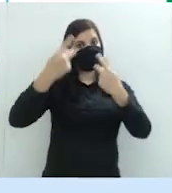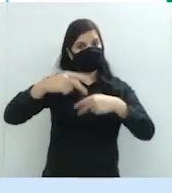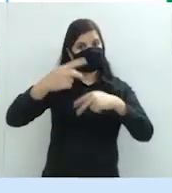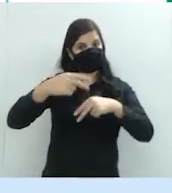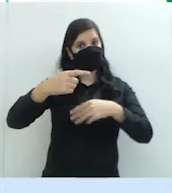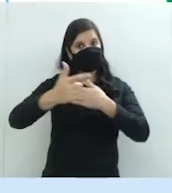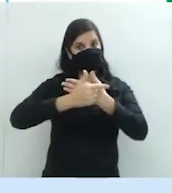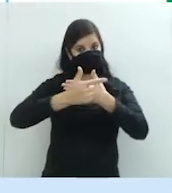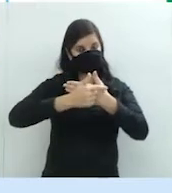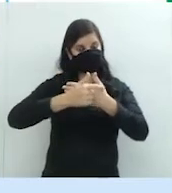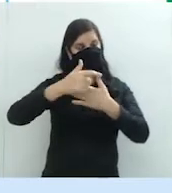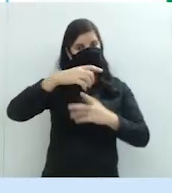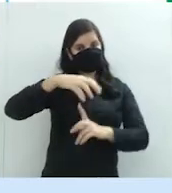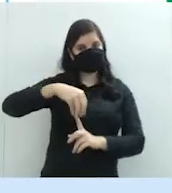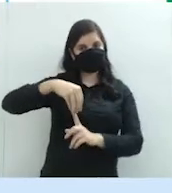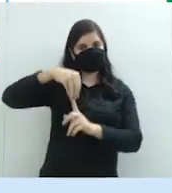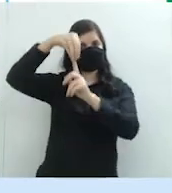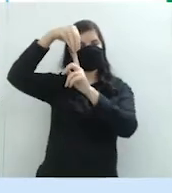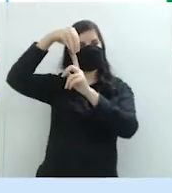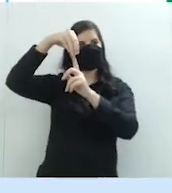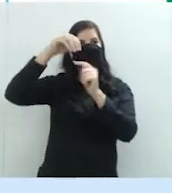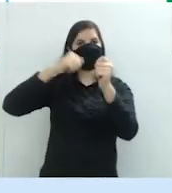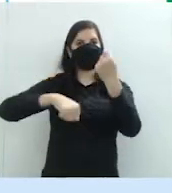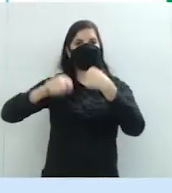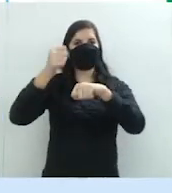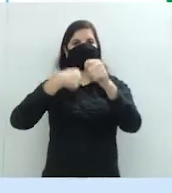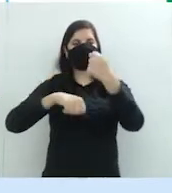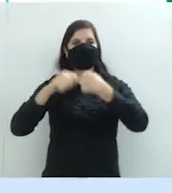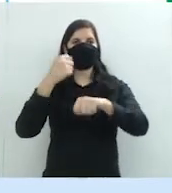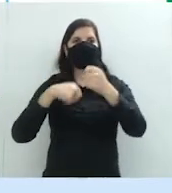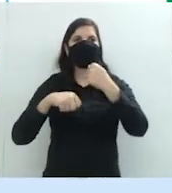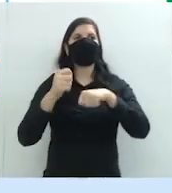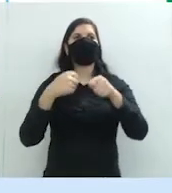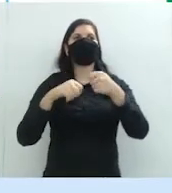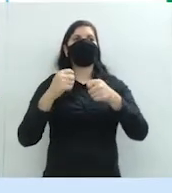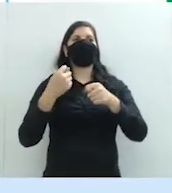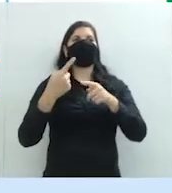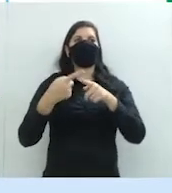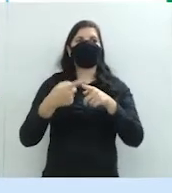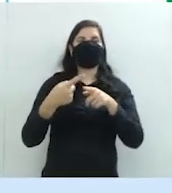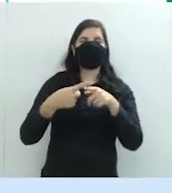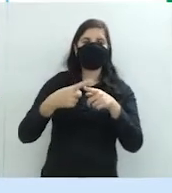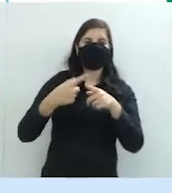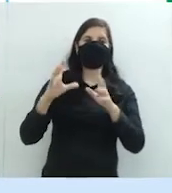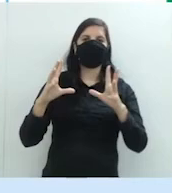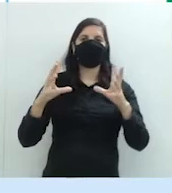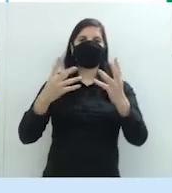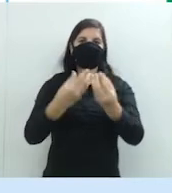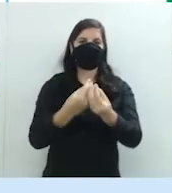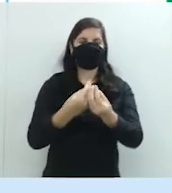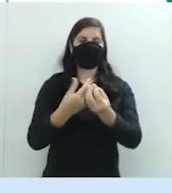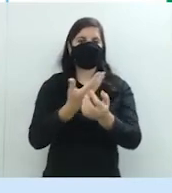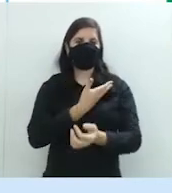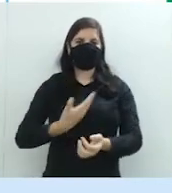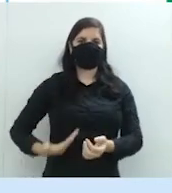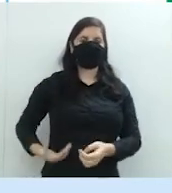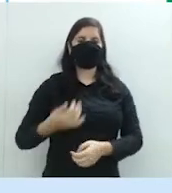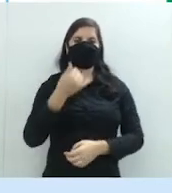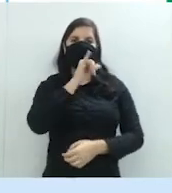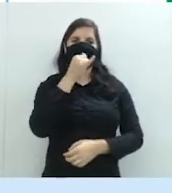né? Esse destaque na economia, em detrimento de quê? Em detrimento das repúblicas,